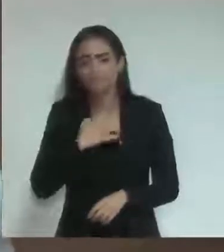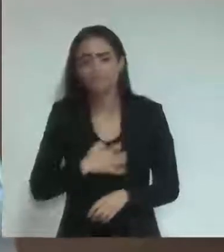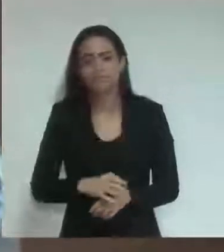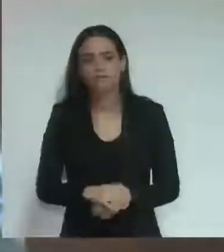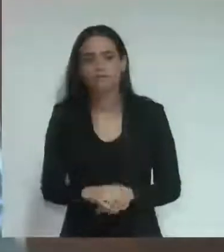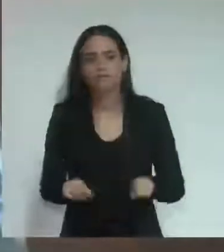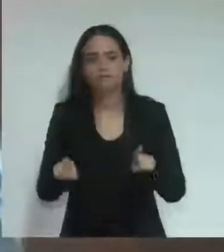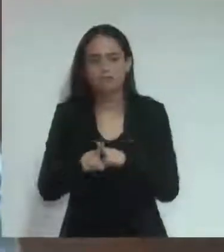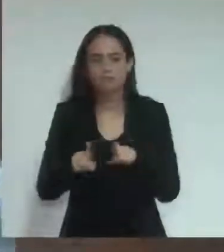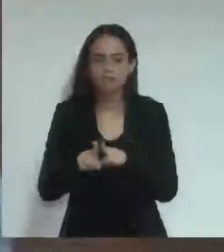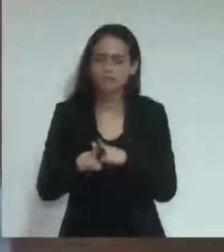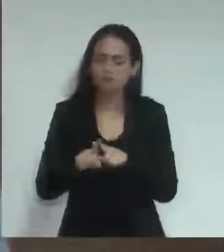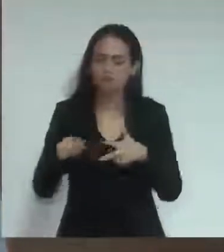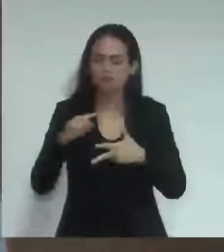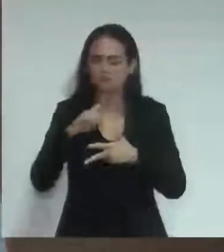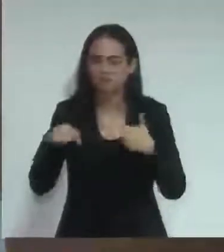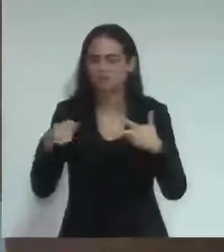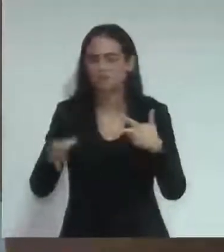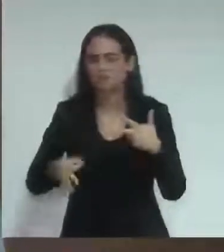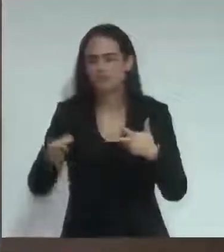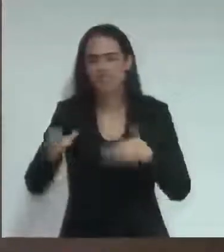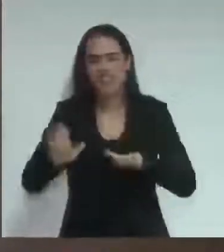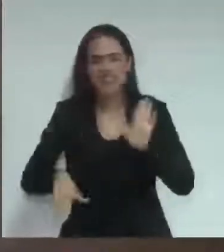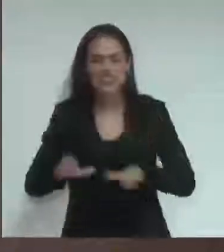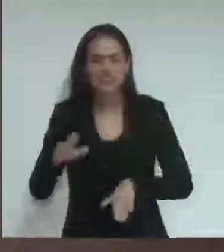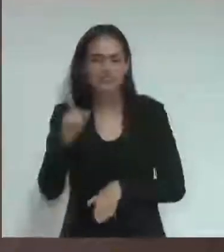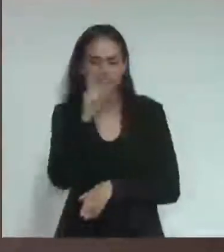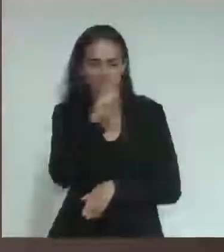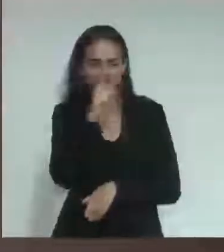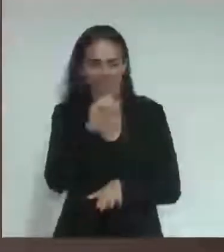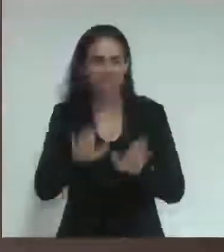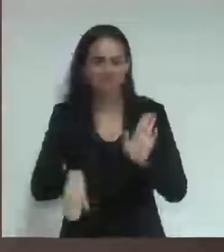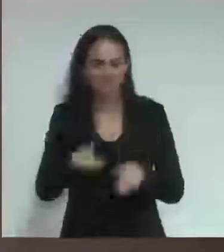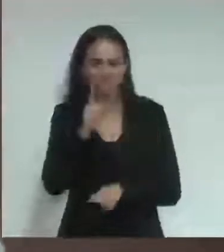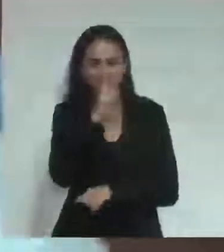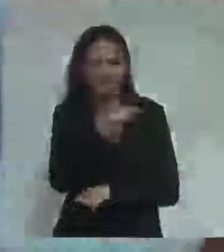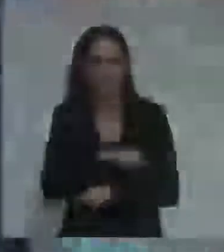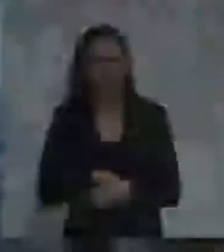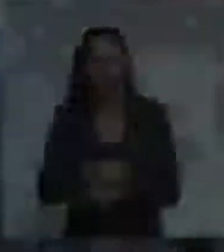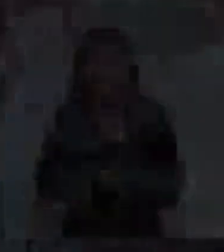Poder Judiciário desse país, que às vezes faz justiça, às vezes. Obrigado, senhor presidente.